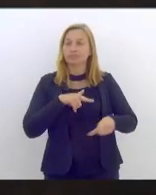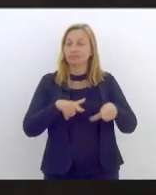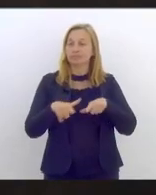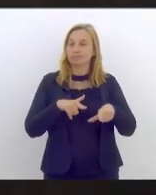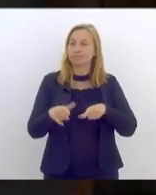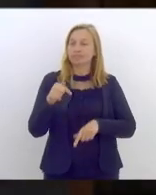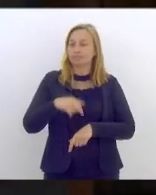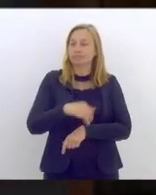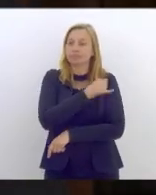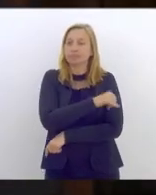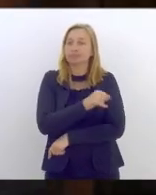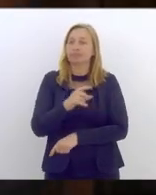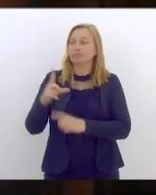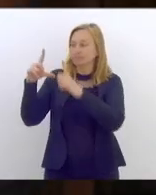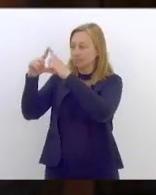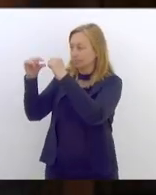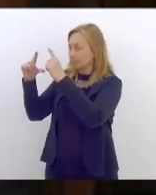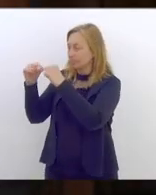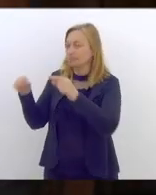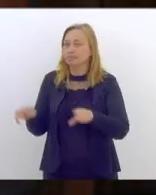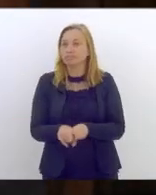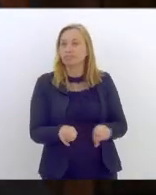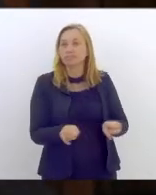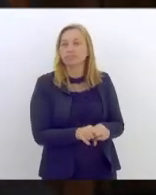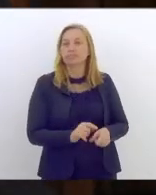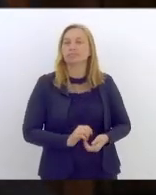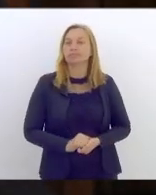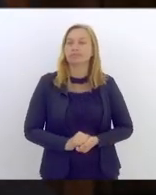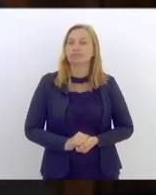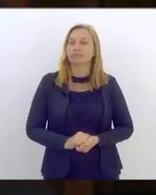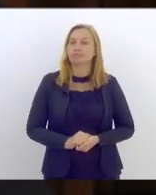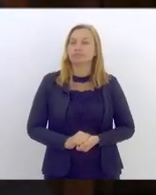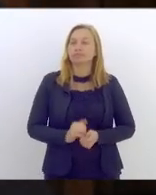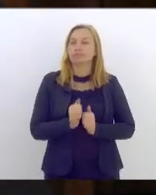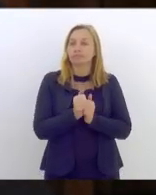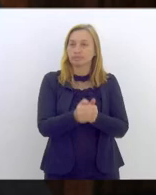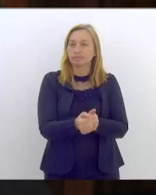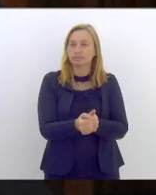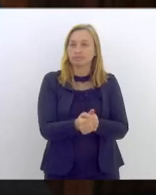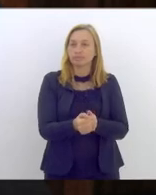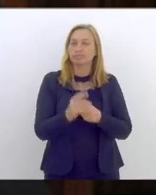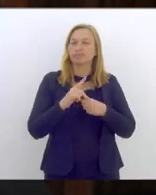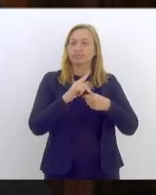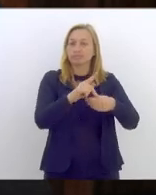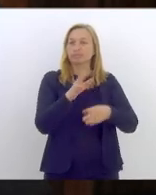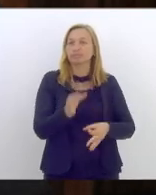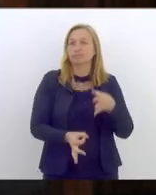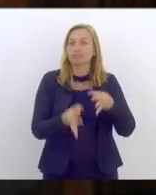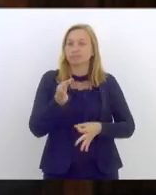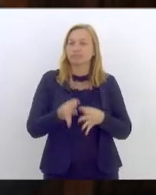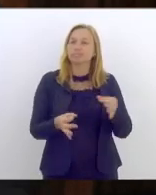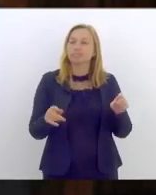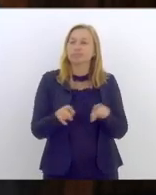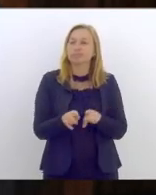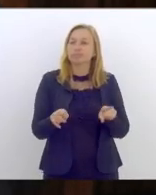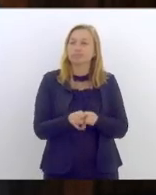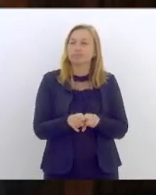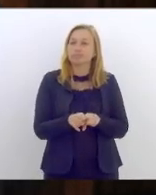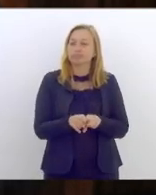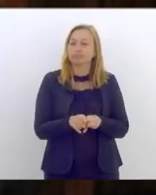só aqui no Rio de Janeiro mas em Brasília também acompanhe enquanto procurador-geral e também